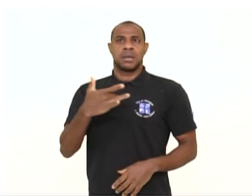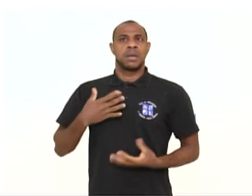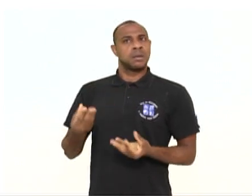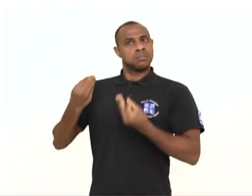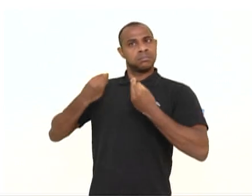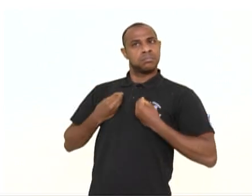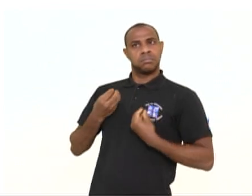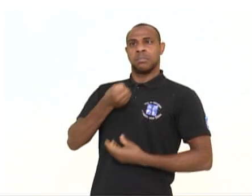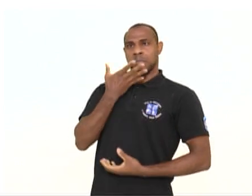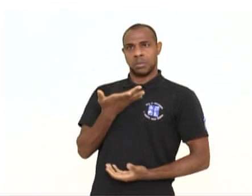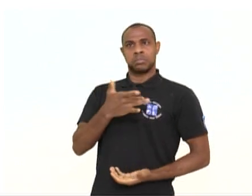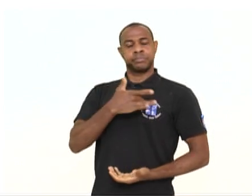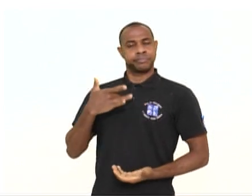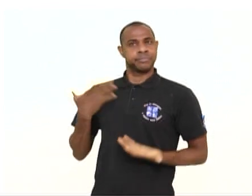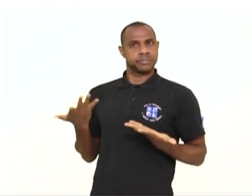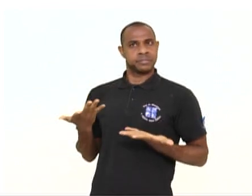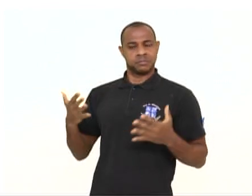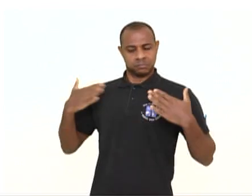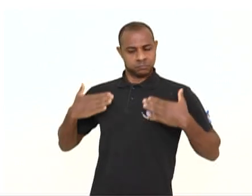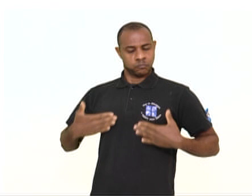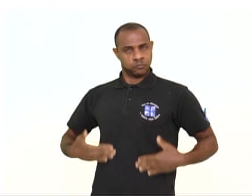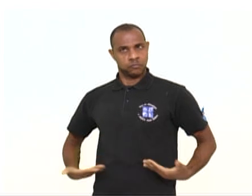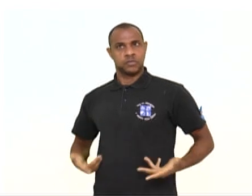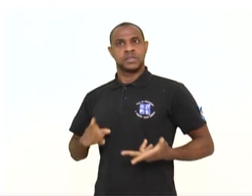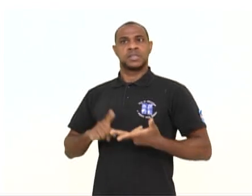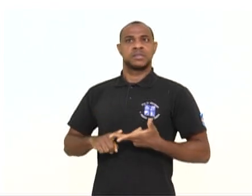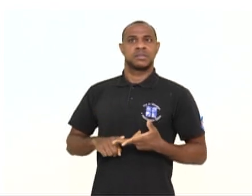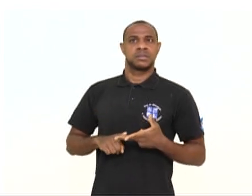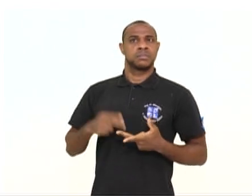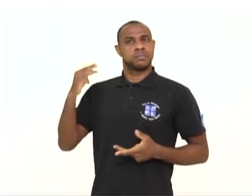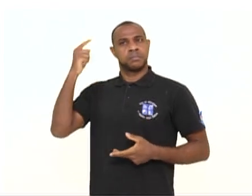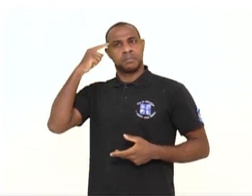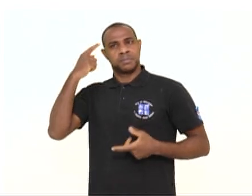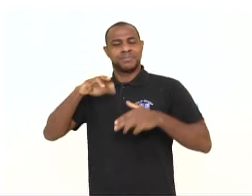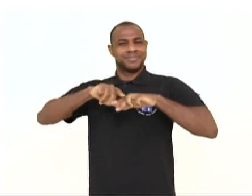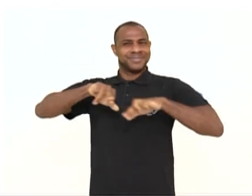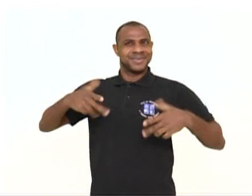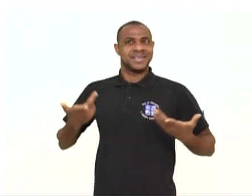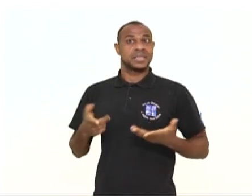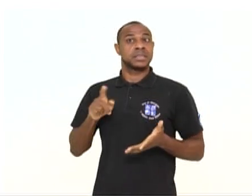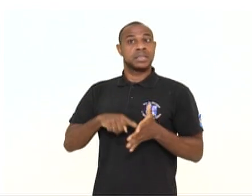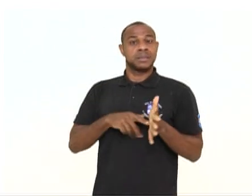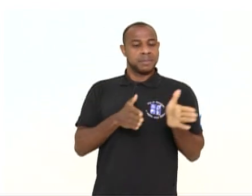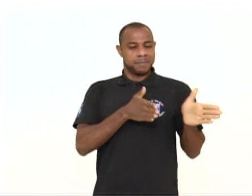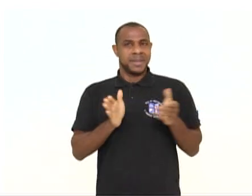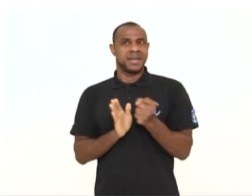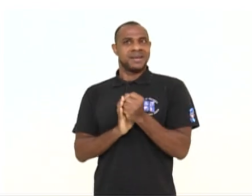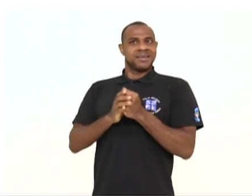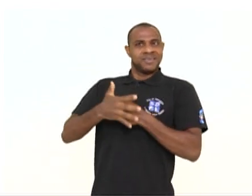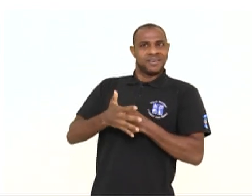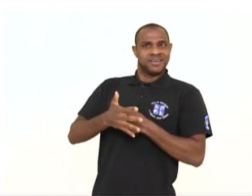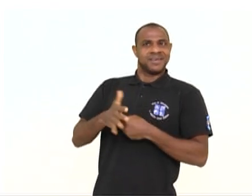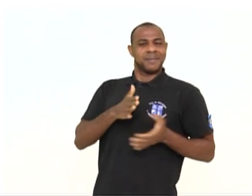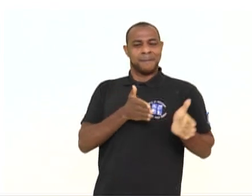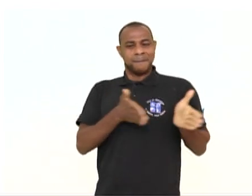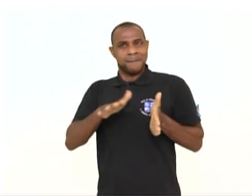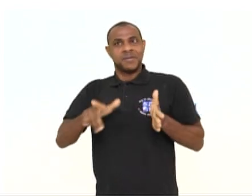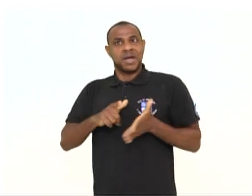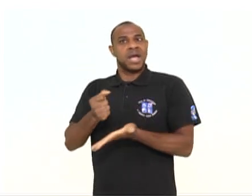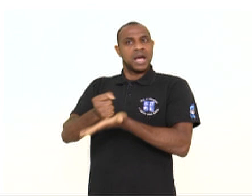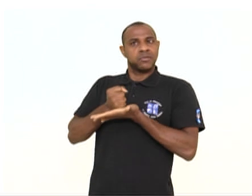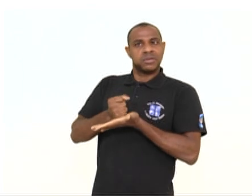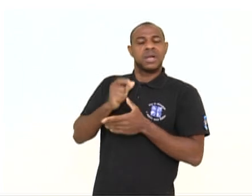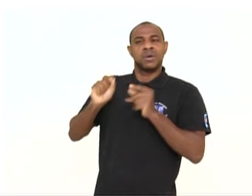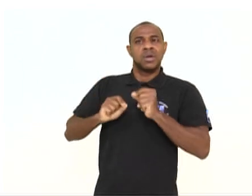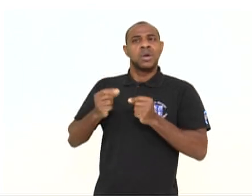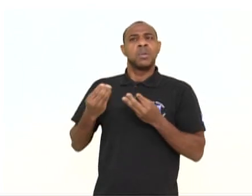para a saúde, benefício físico, mas principalmente nesse período nosso que estamos enfrentando de quarentena, vai auxiliar muito